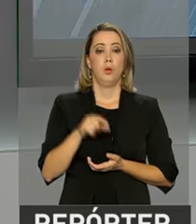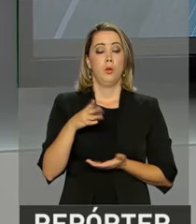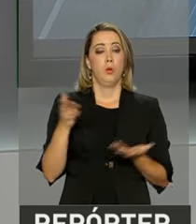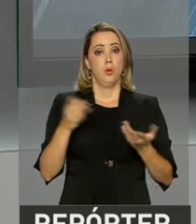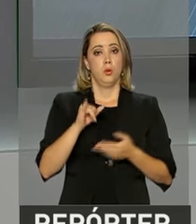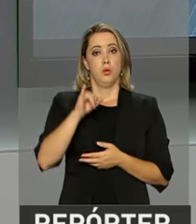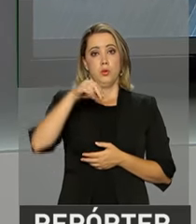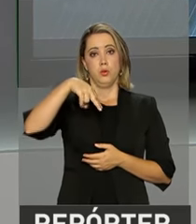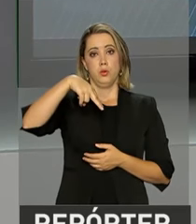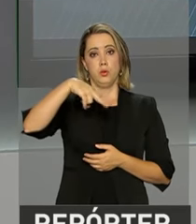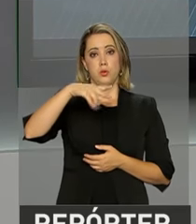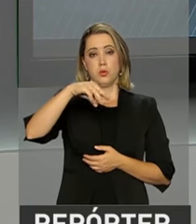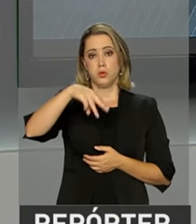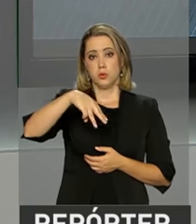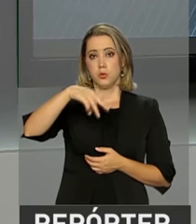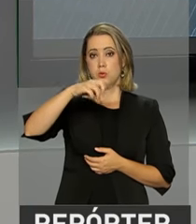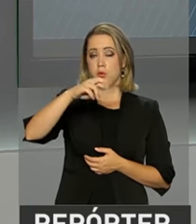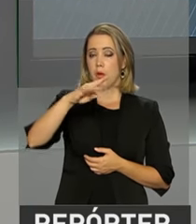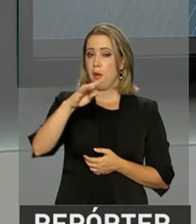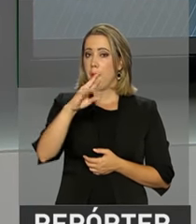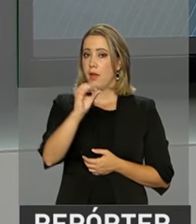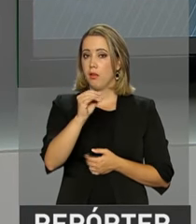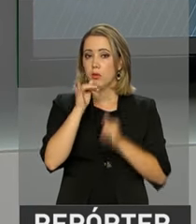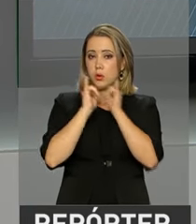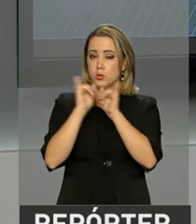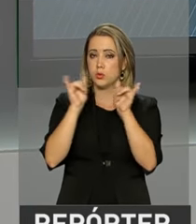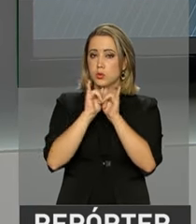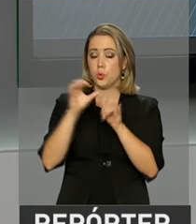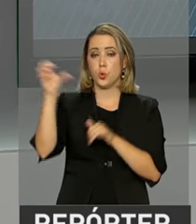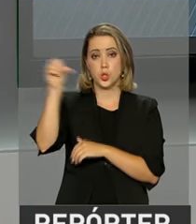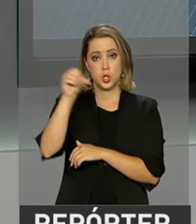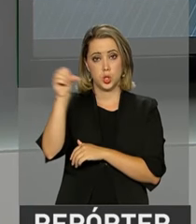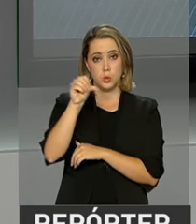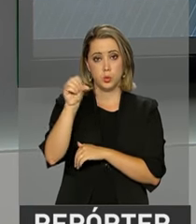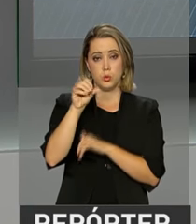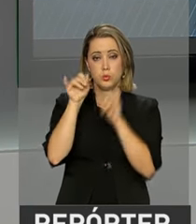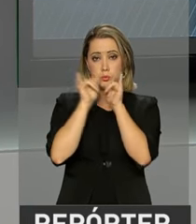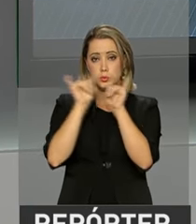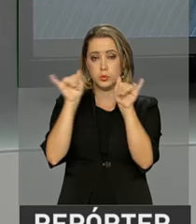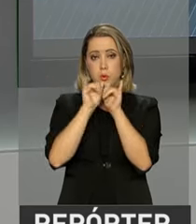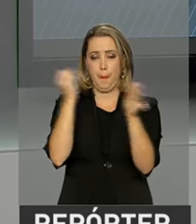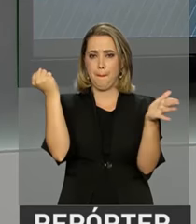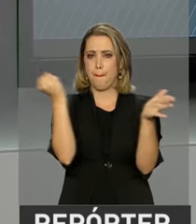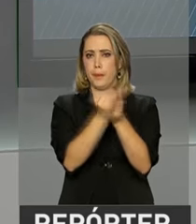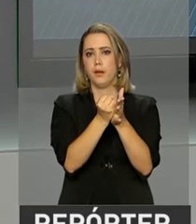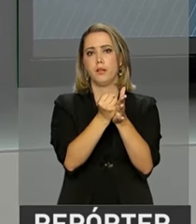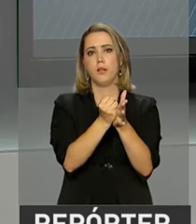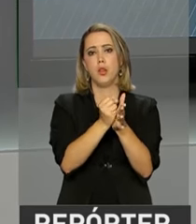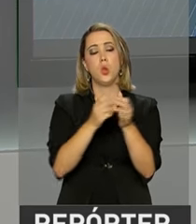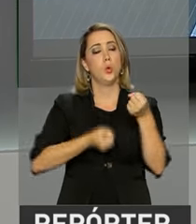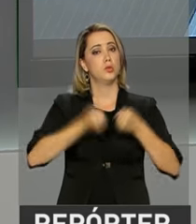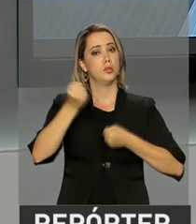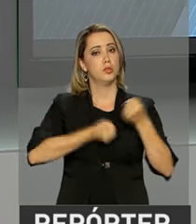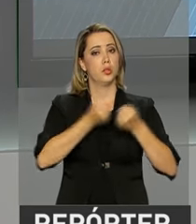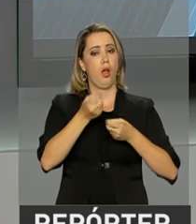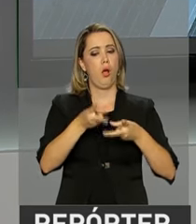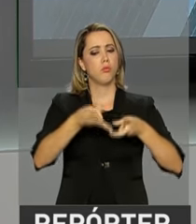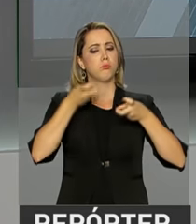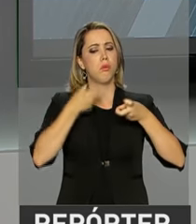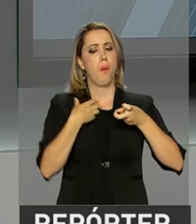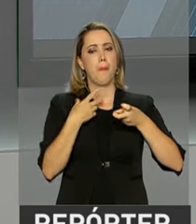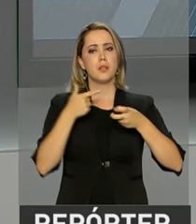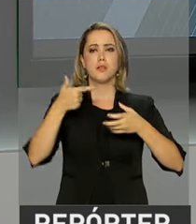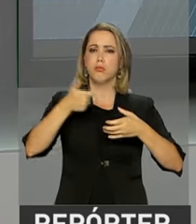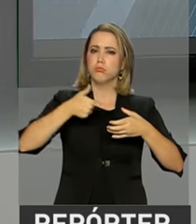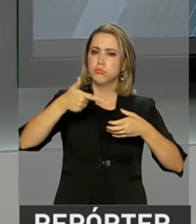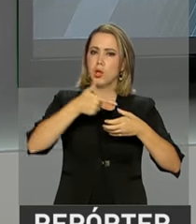hoje o lançamento da 9ª edição do Programa Brasileiro de Etiquetagem Veicular, responsável por aferir consumo e eficiência